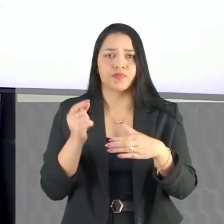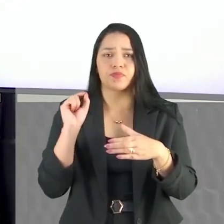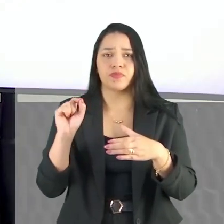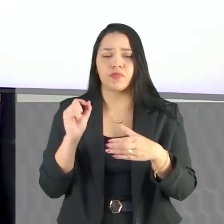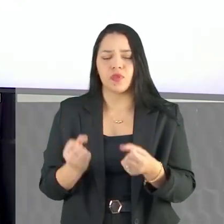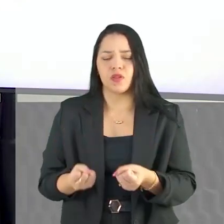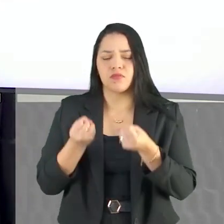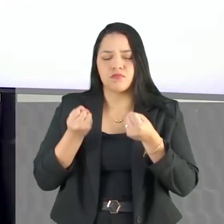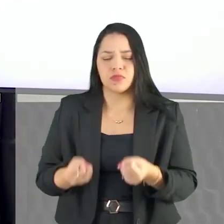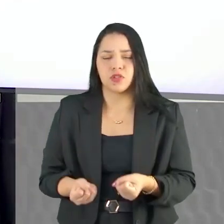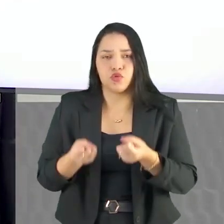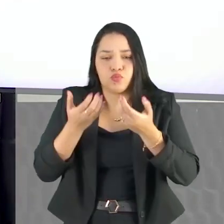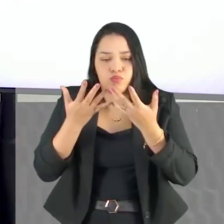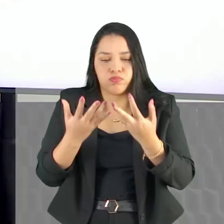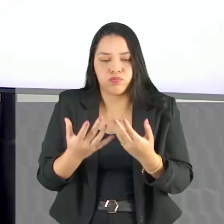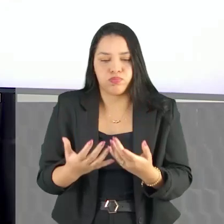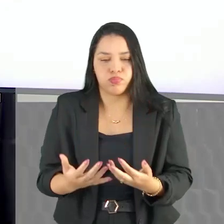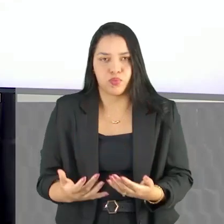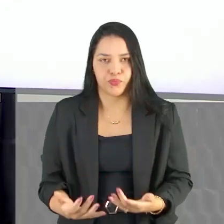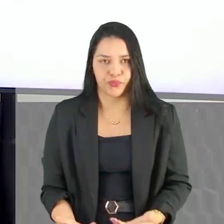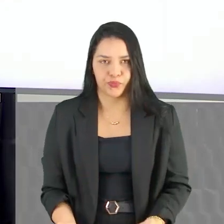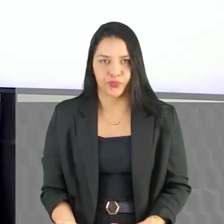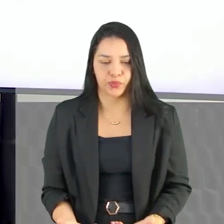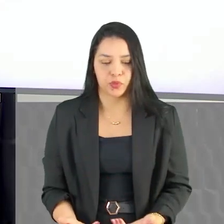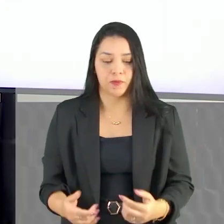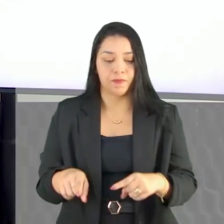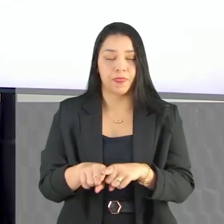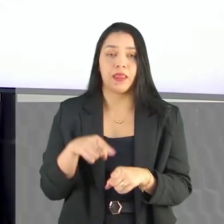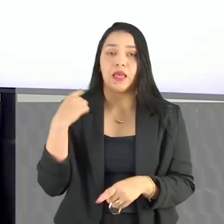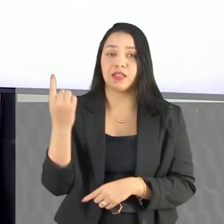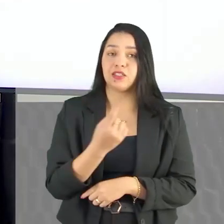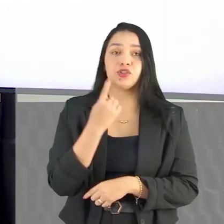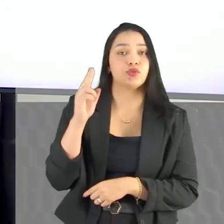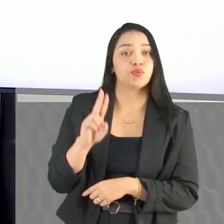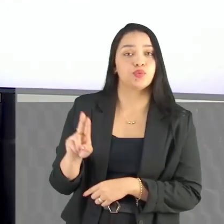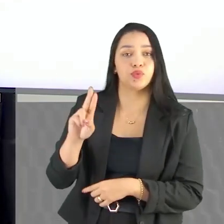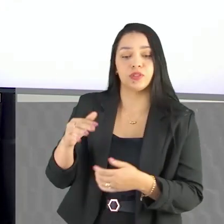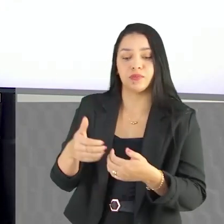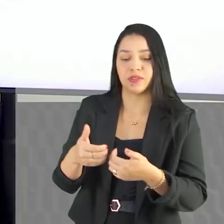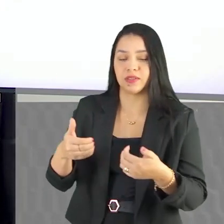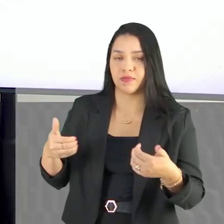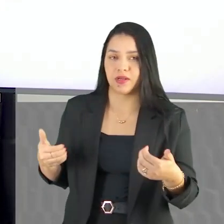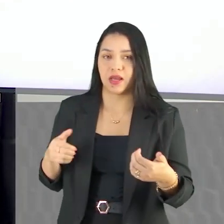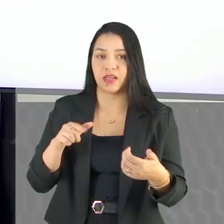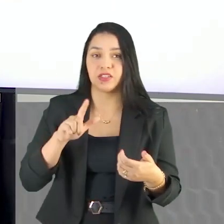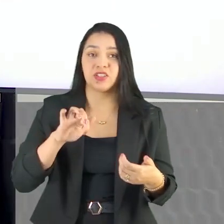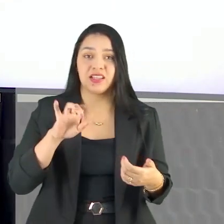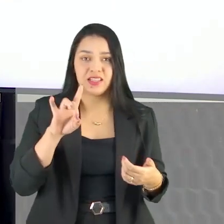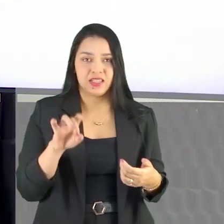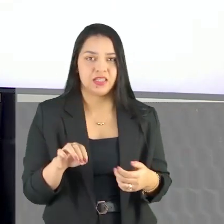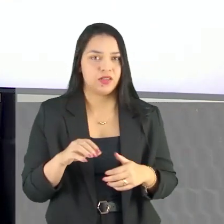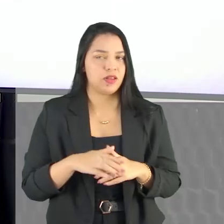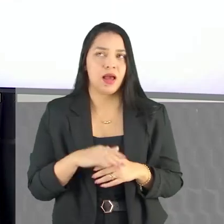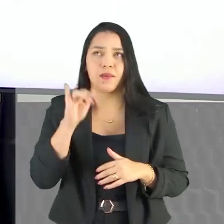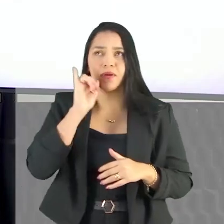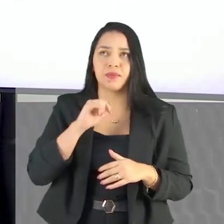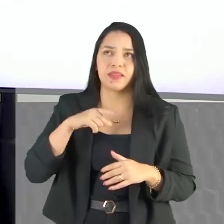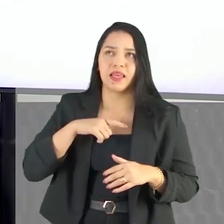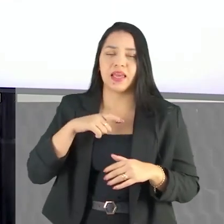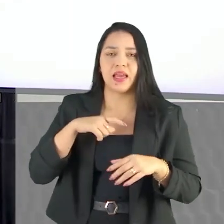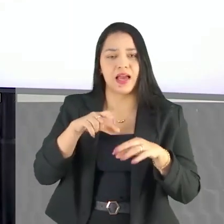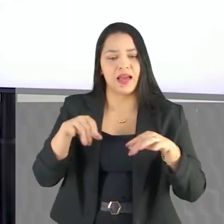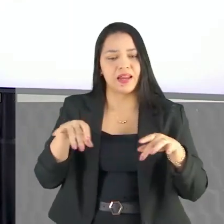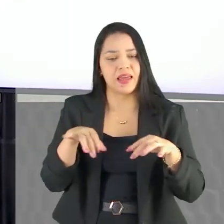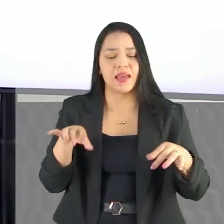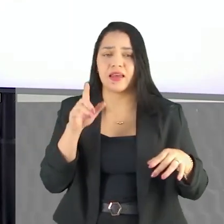mais pesado vá para o fundo. A centrifugação a gente usa mais para separar sólidos de líquido. Por exemplo, eu tenho areia